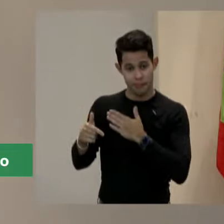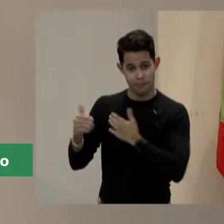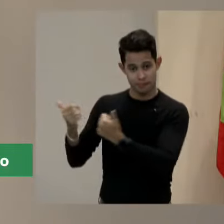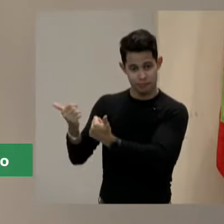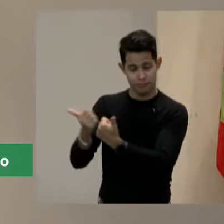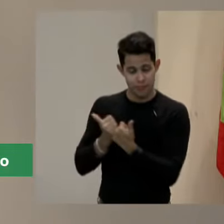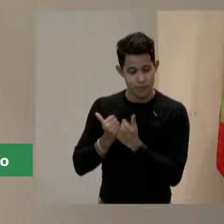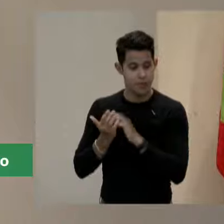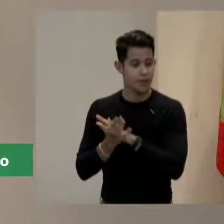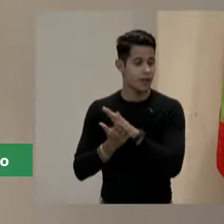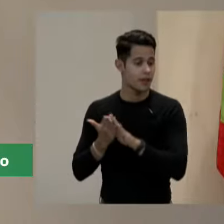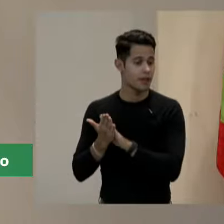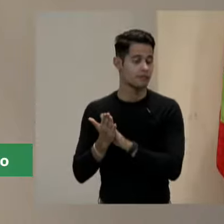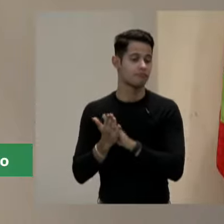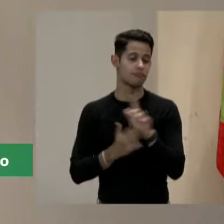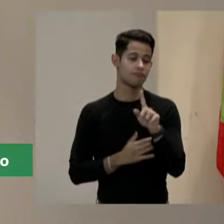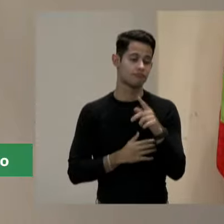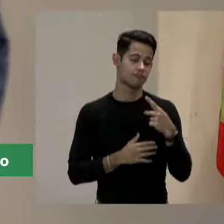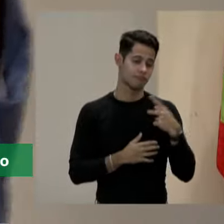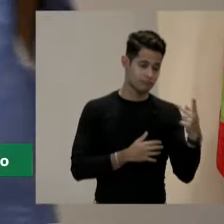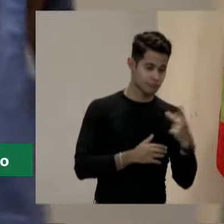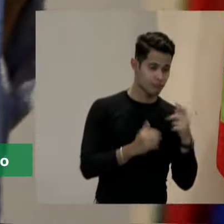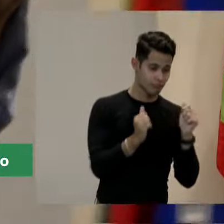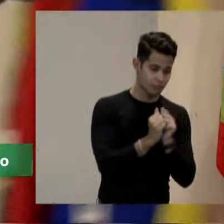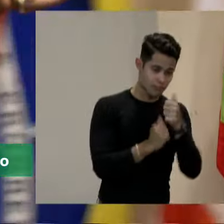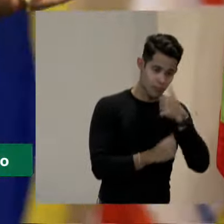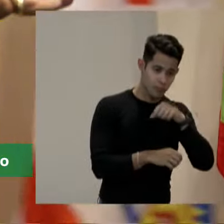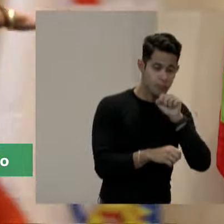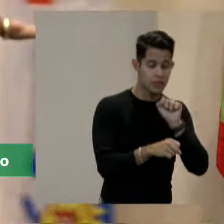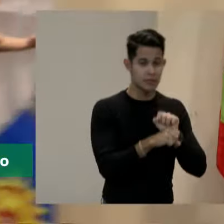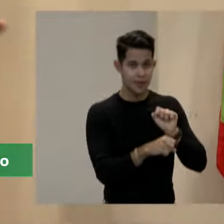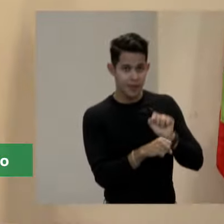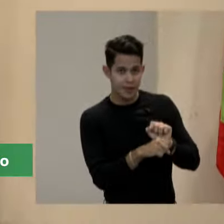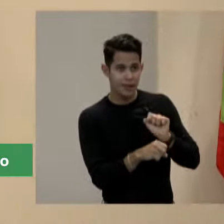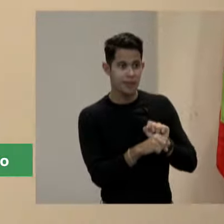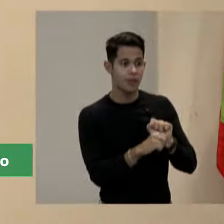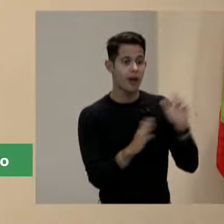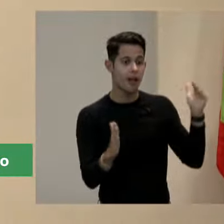Nós ficamos aguardando para que algo mirabolante acontecesse.